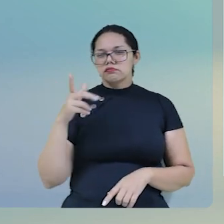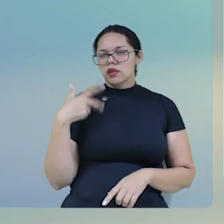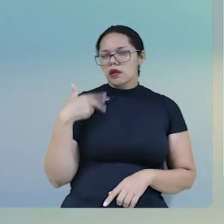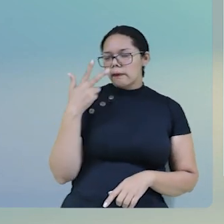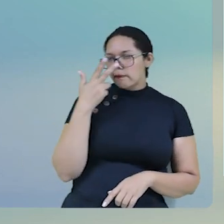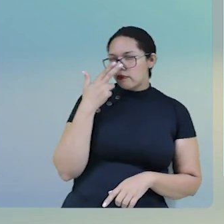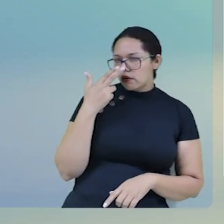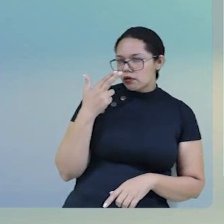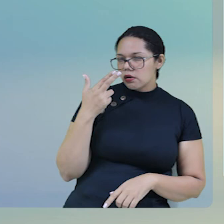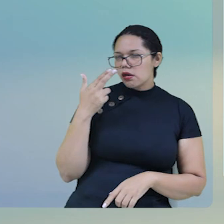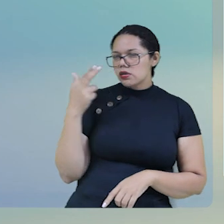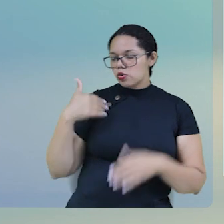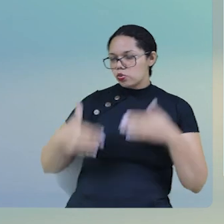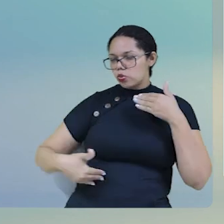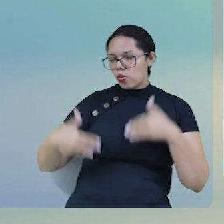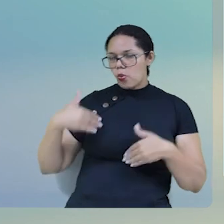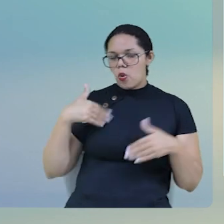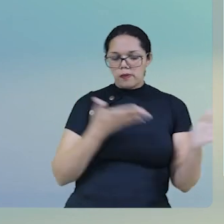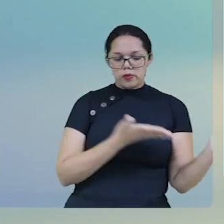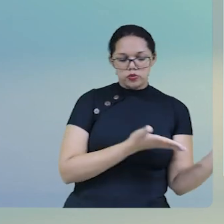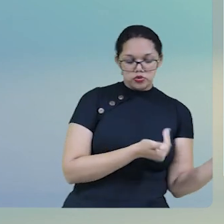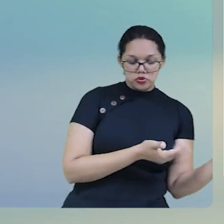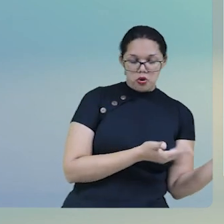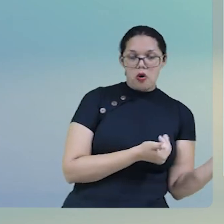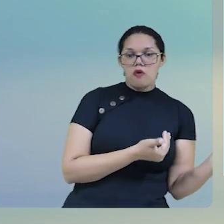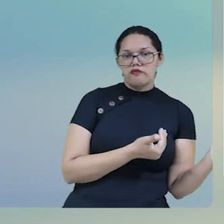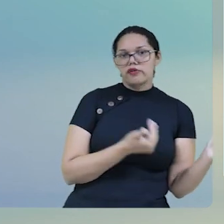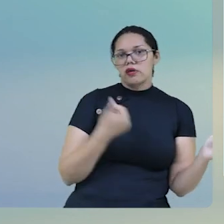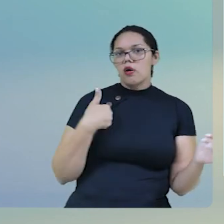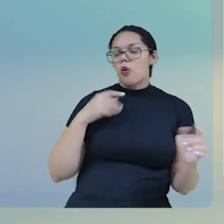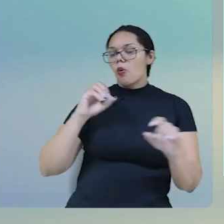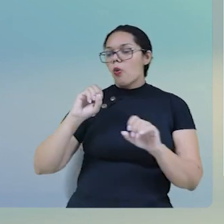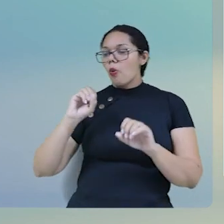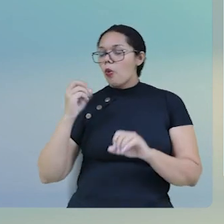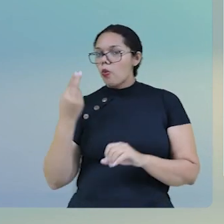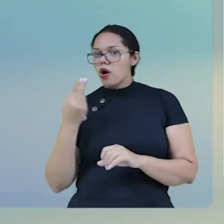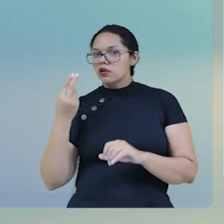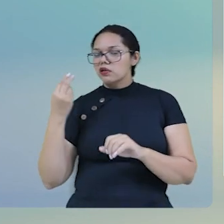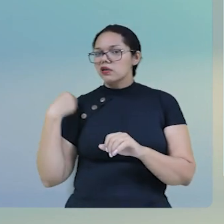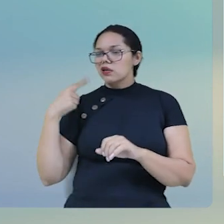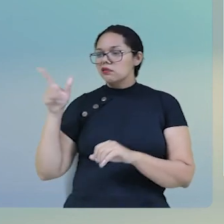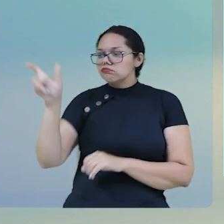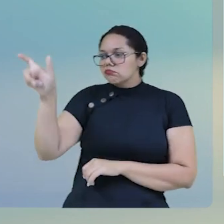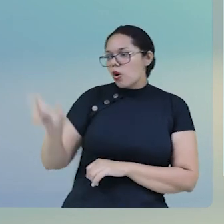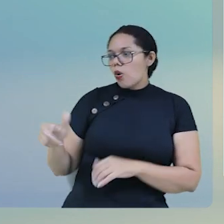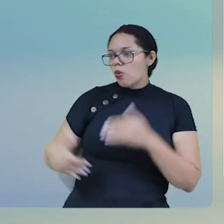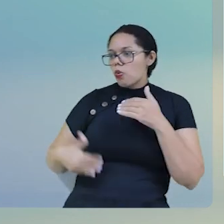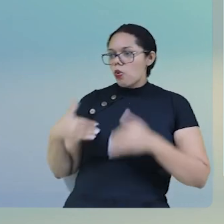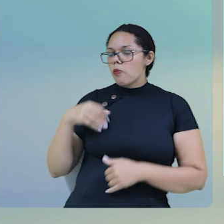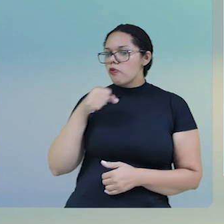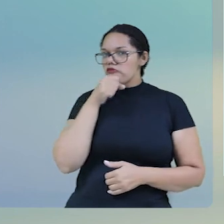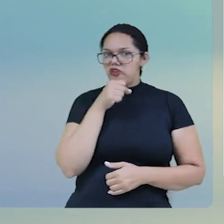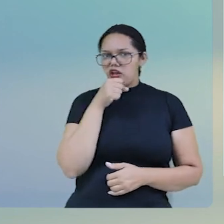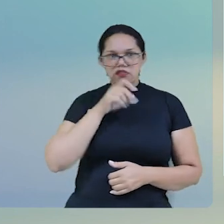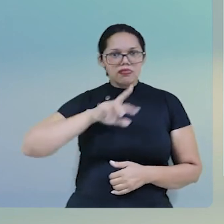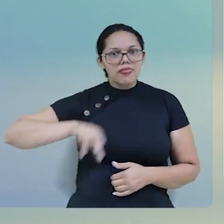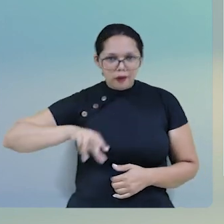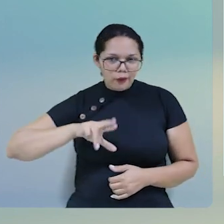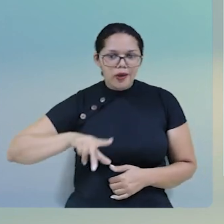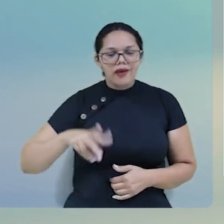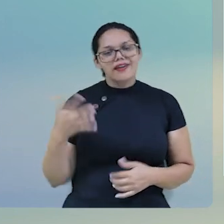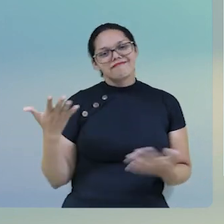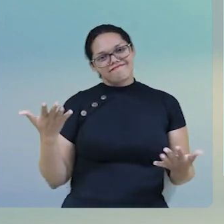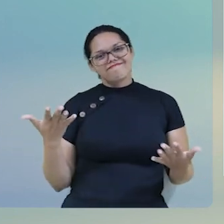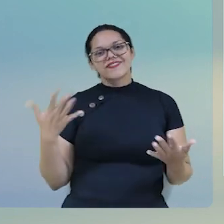entre a capacidade motora de um corpo jovem e aquele marcado pelo tempo? Não. Né? Então,